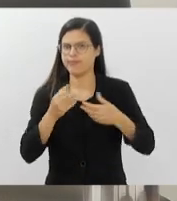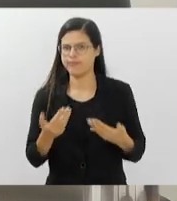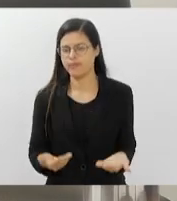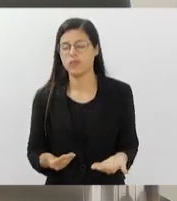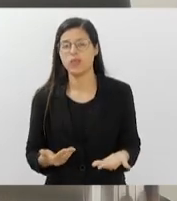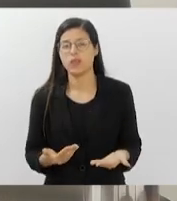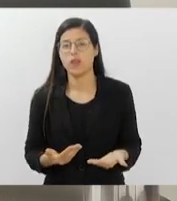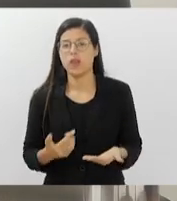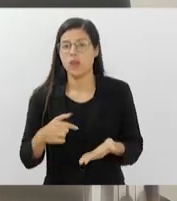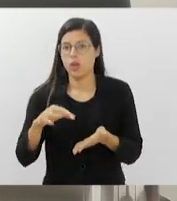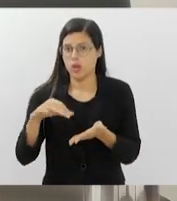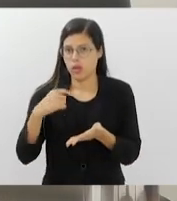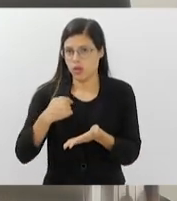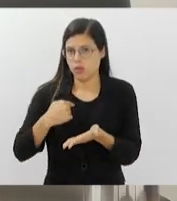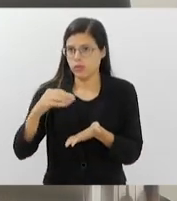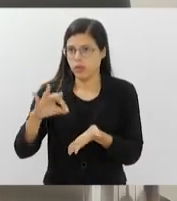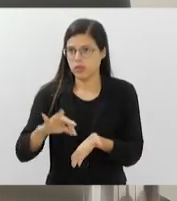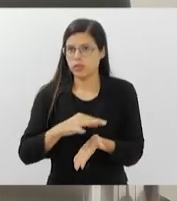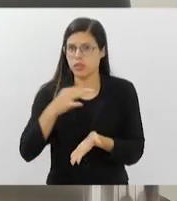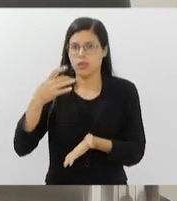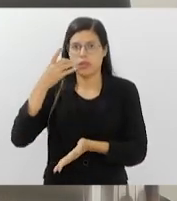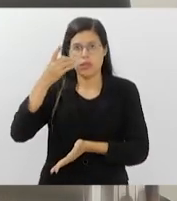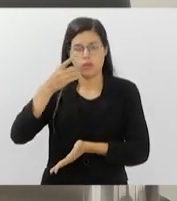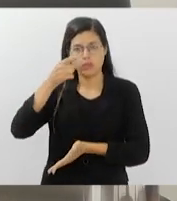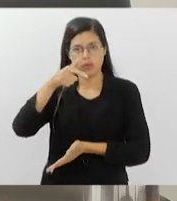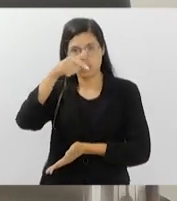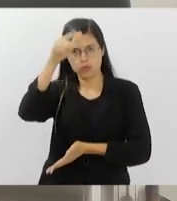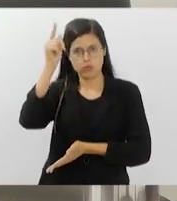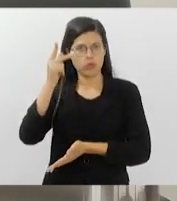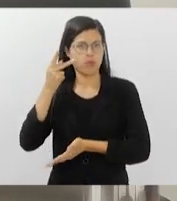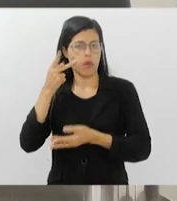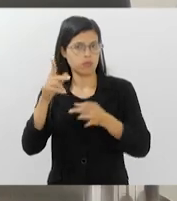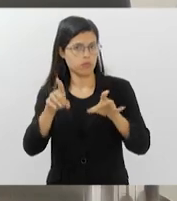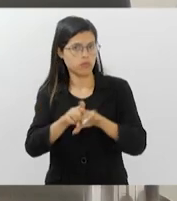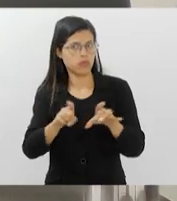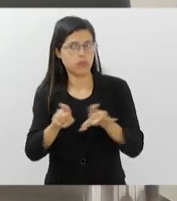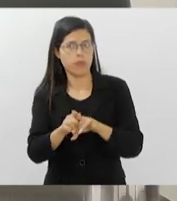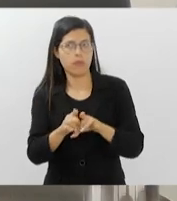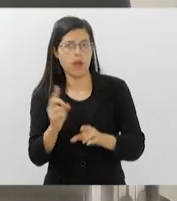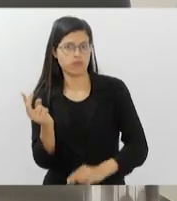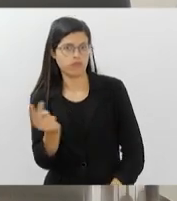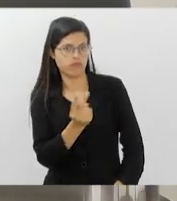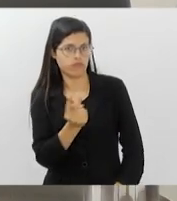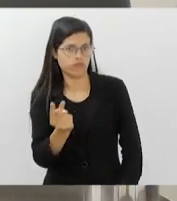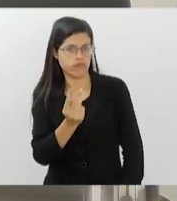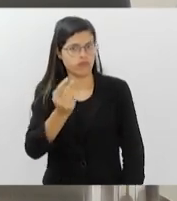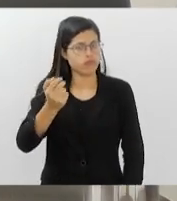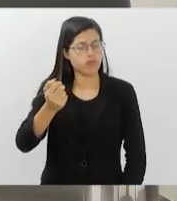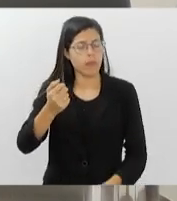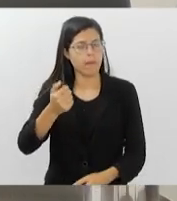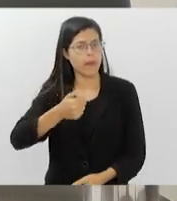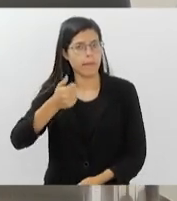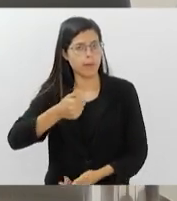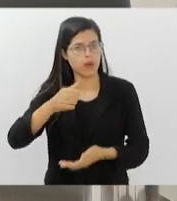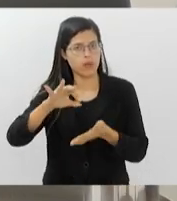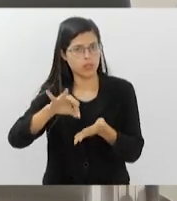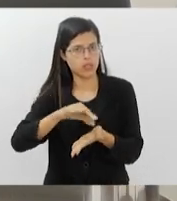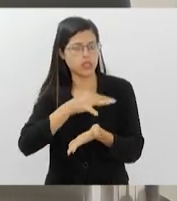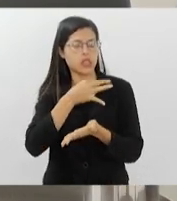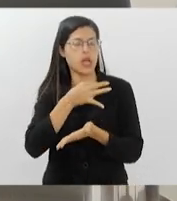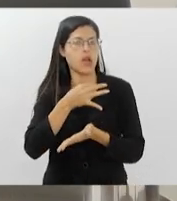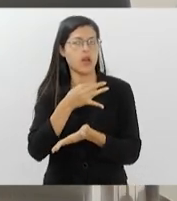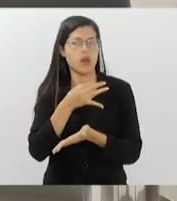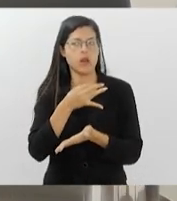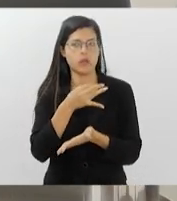assinei e deputado Luis Paulo também fomos curiosamente os dois primeiros que assinamos a